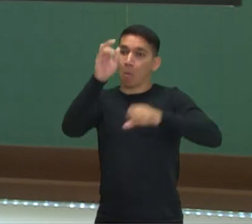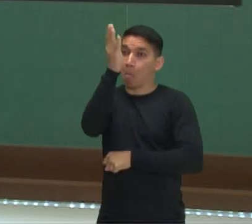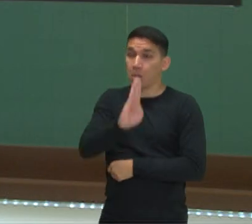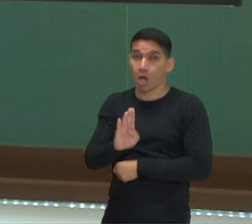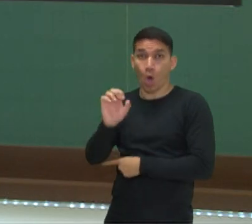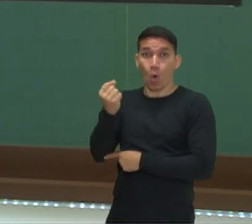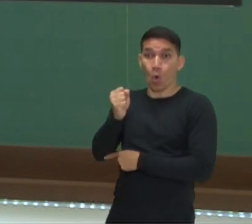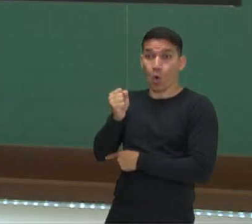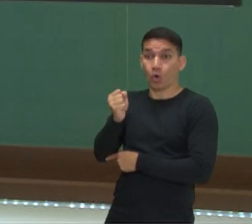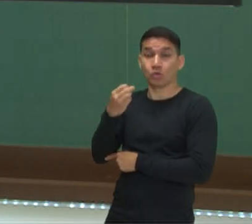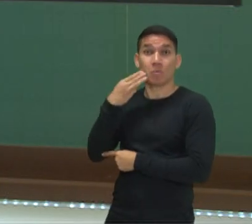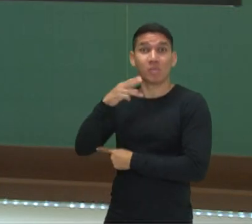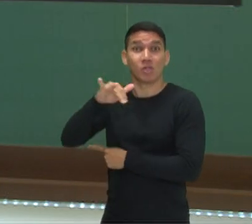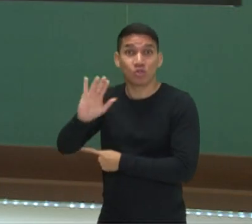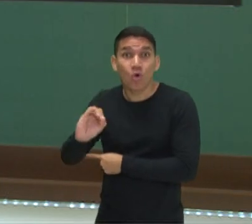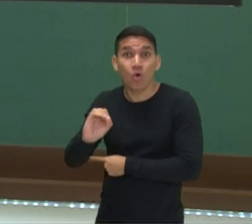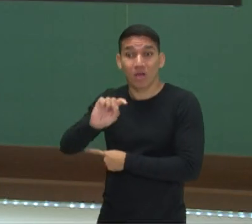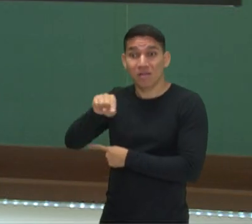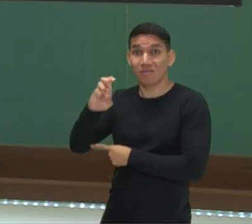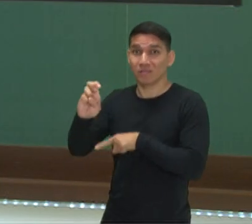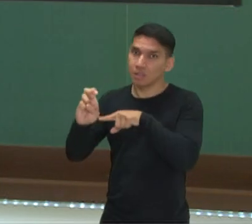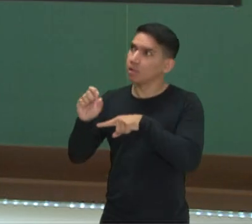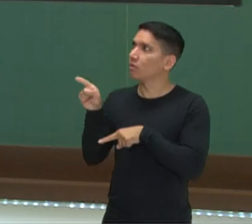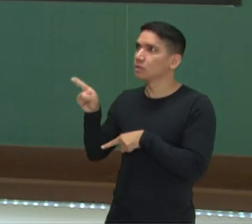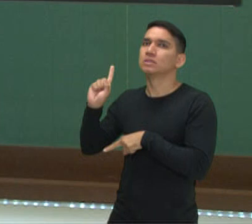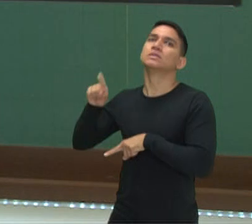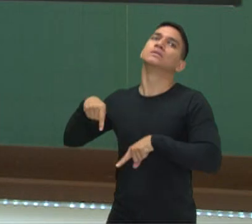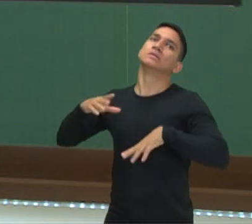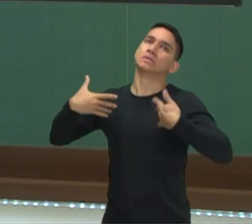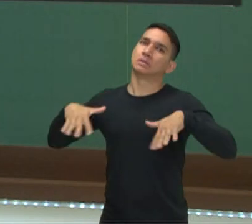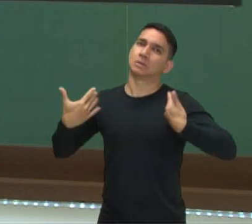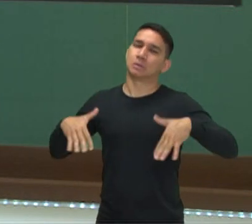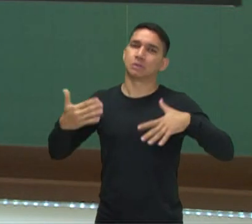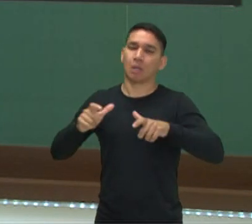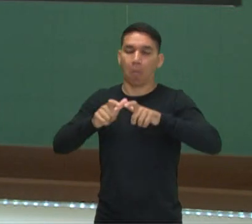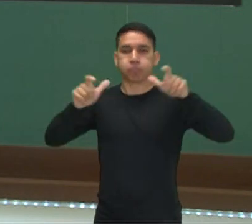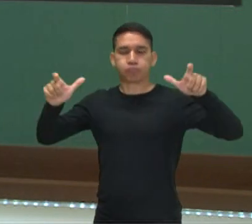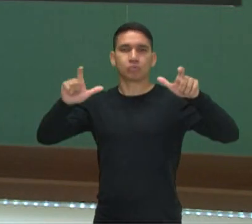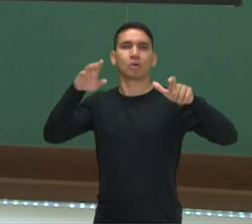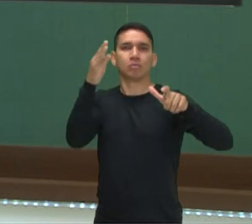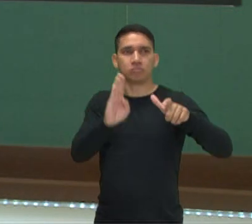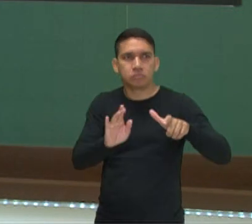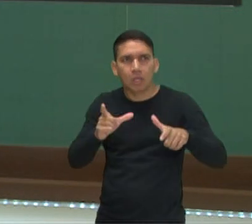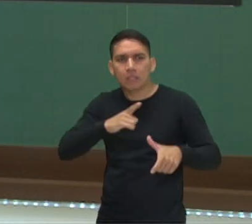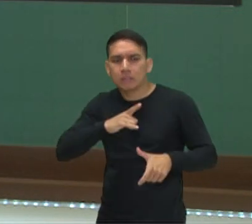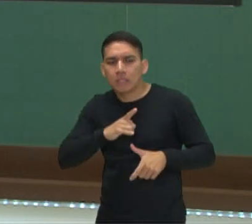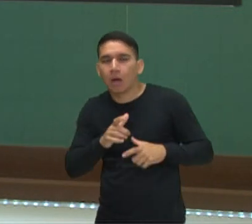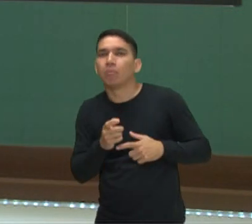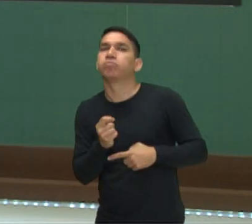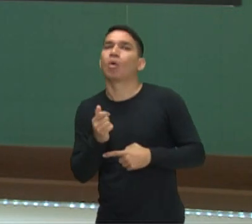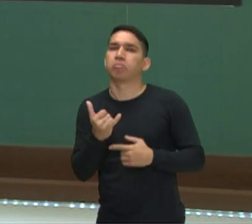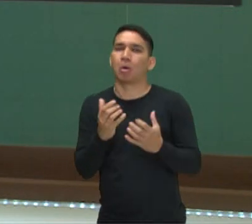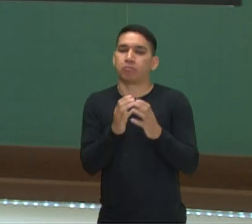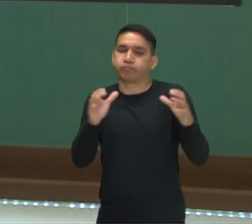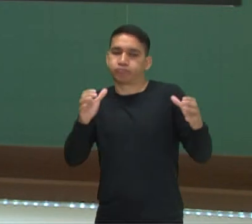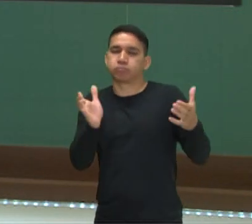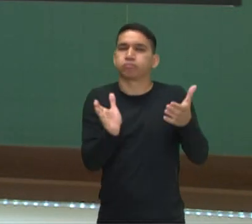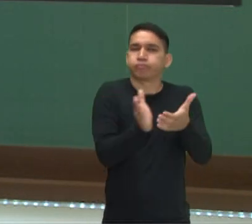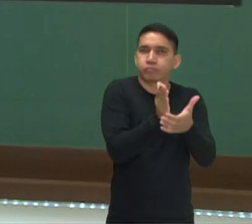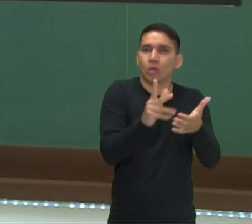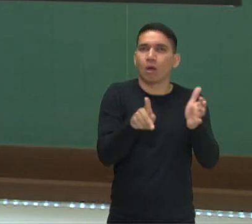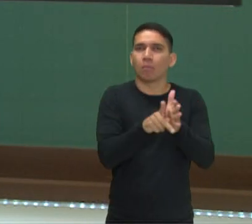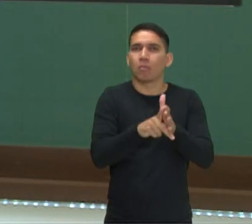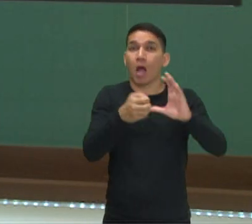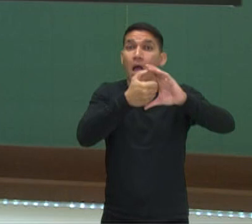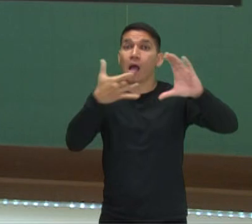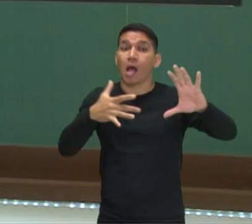quilômetros quadrados aproximadamente, então vejam que representa ali uma boa parte, do território brasileiro. Então,